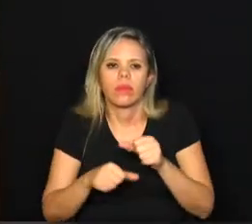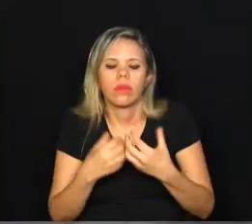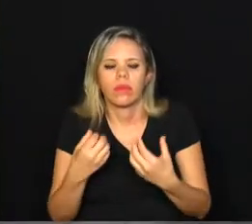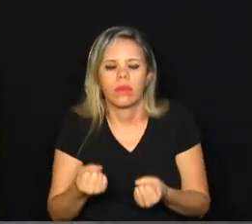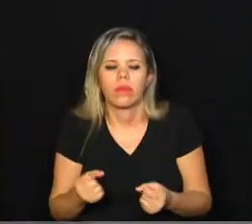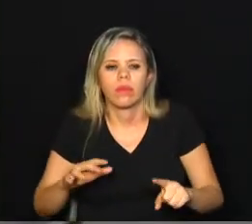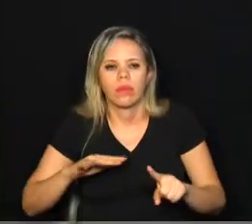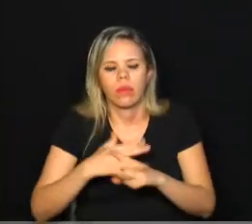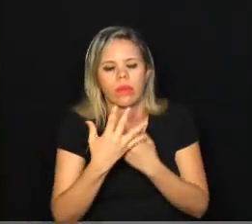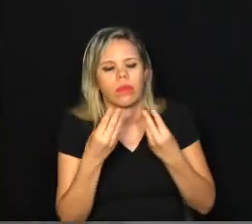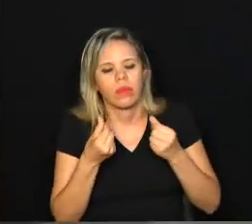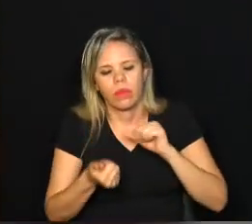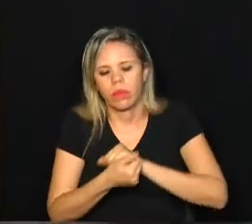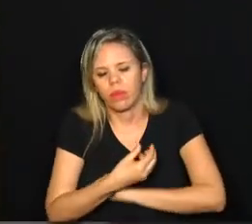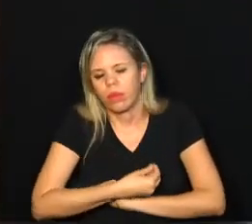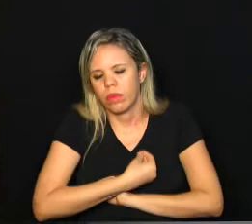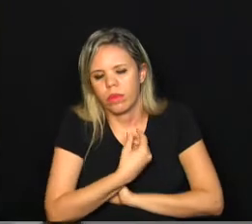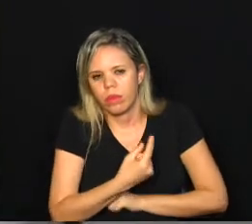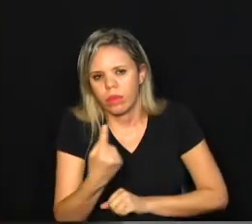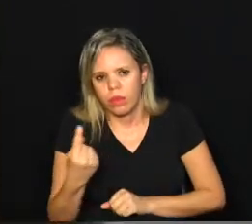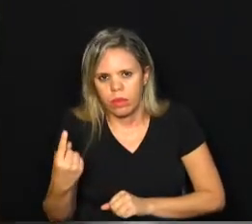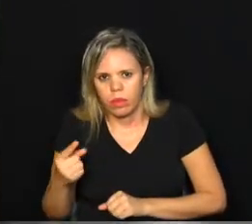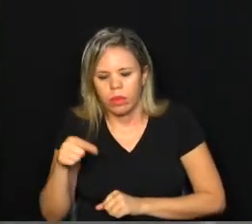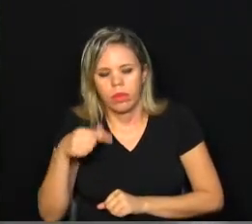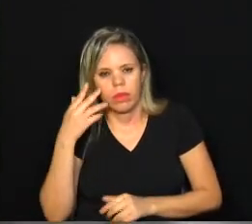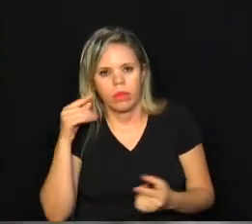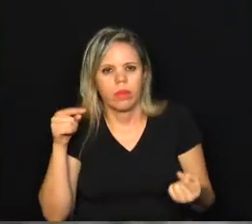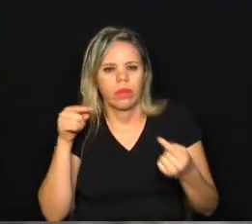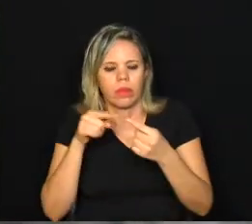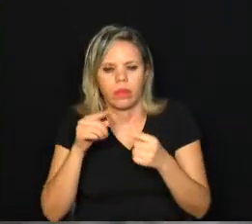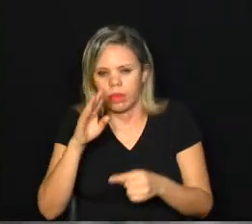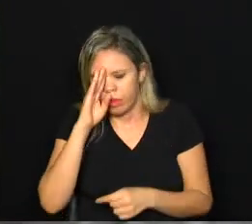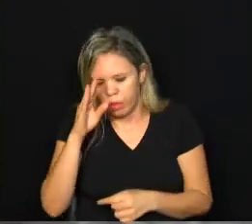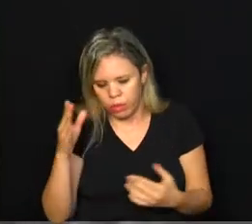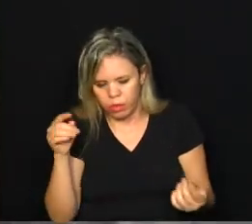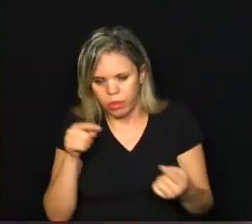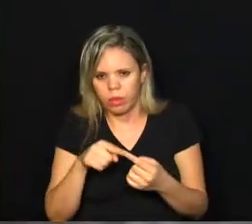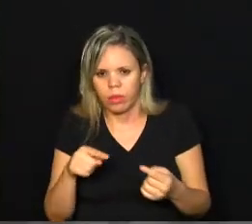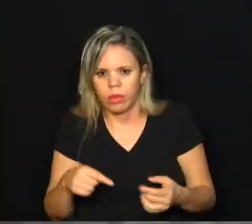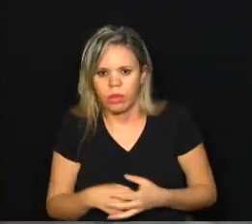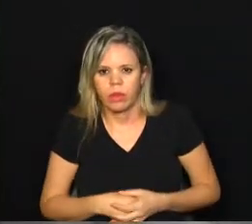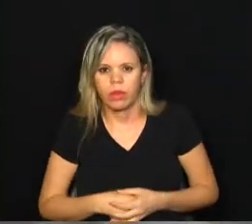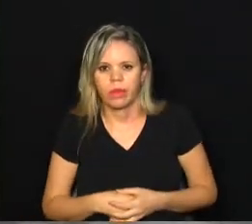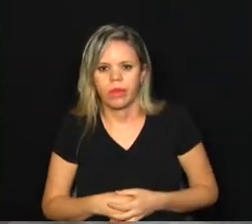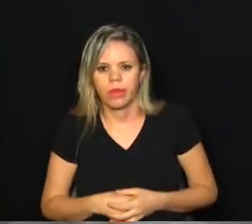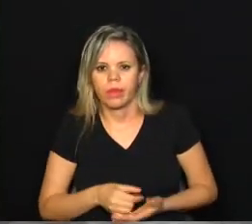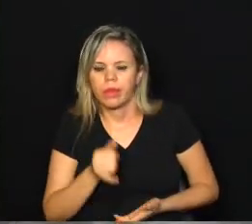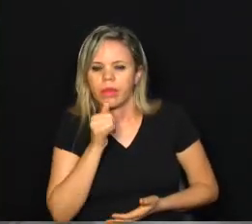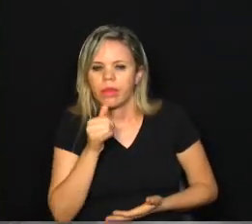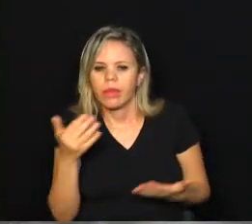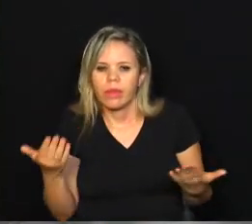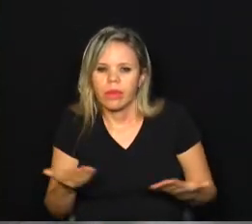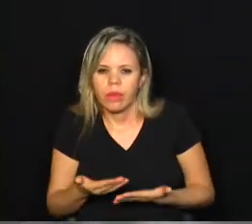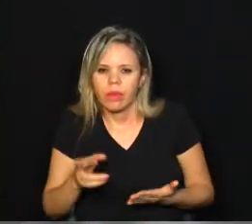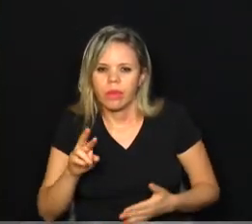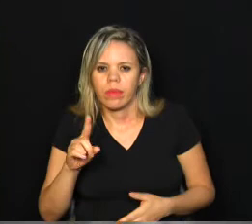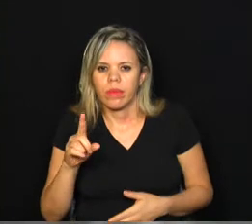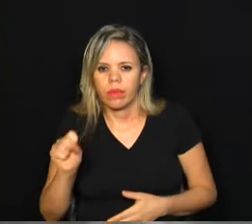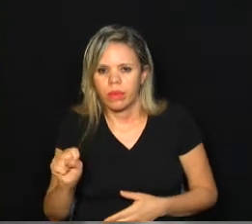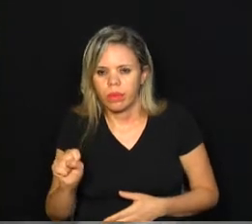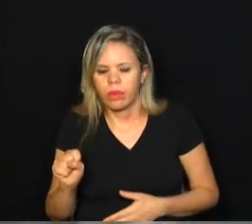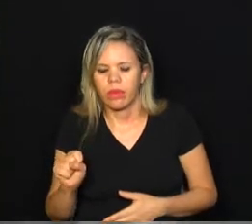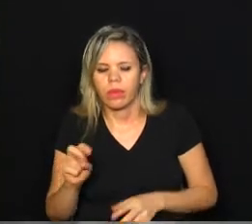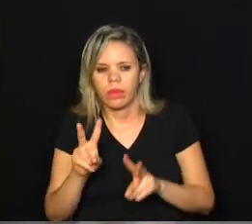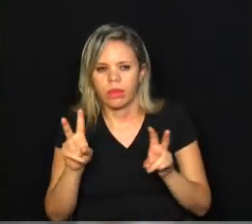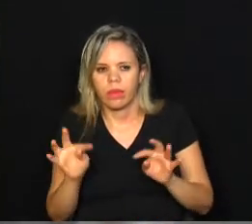da qualidade de vida de cada um. Então, eu acho que esse alinhamento é fundamental nesse sentido. Você acabou de dar um exemplo agora no caso do RIDS, que se